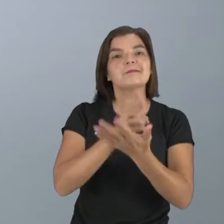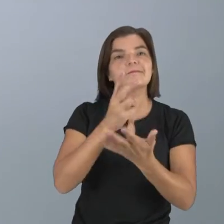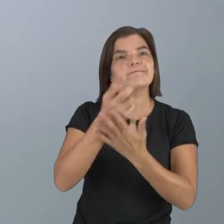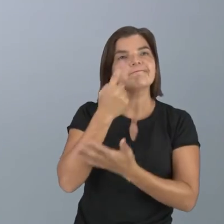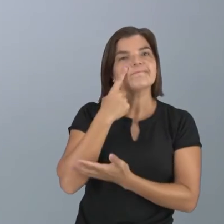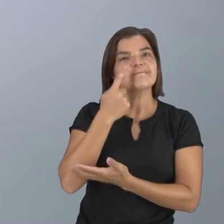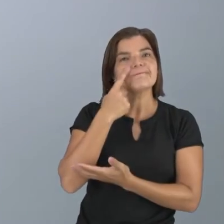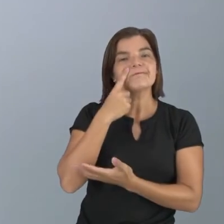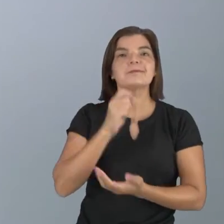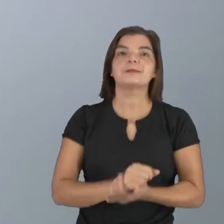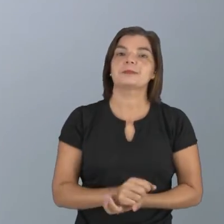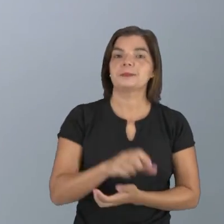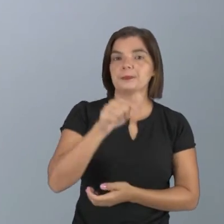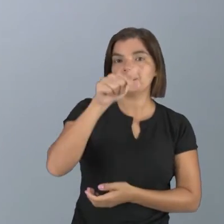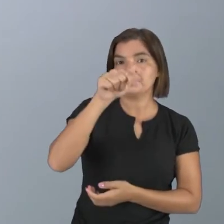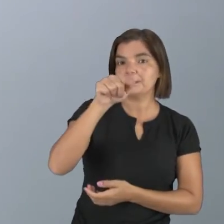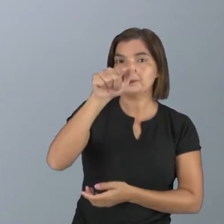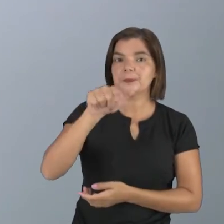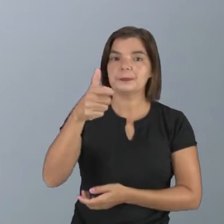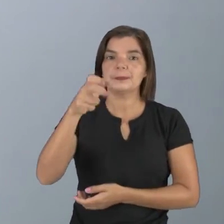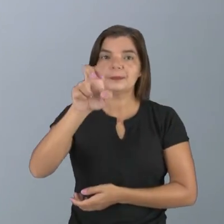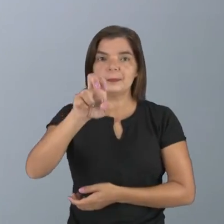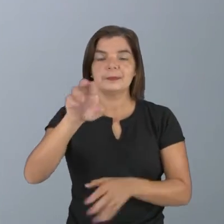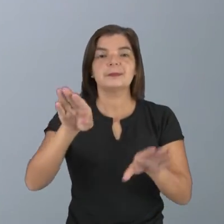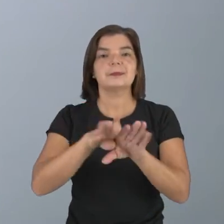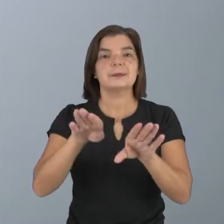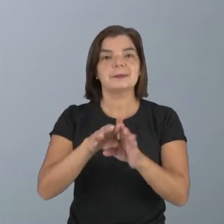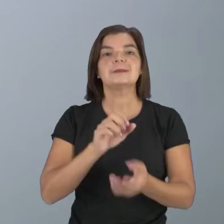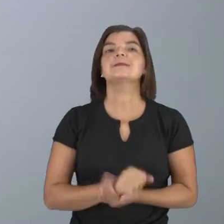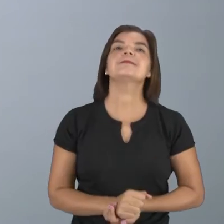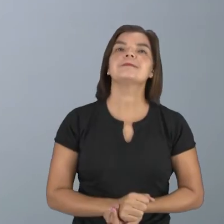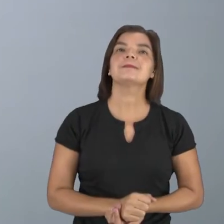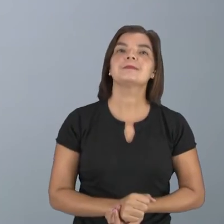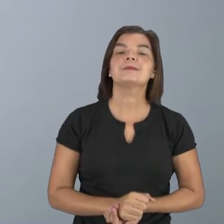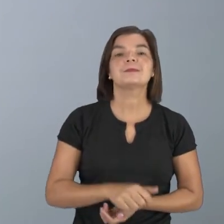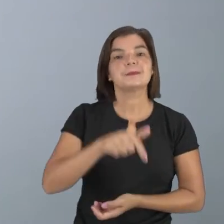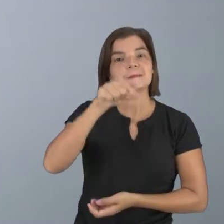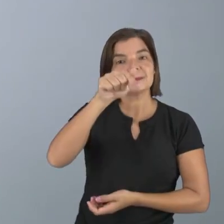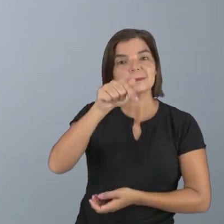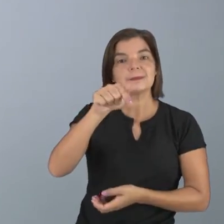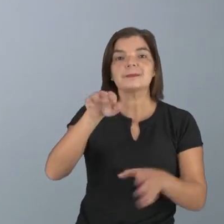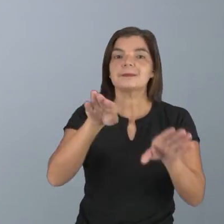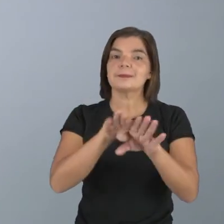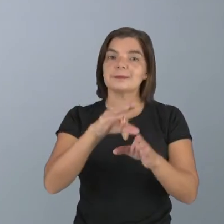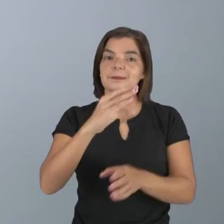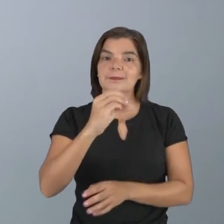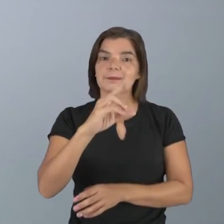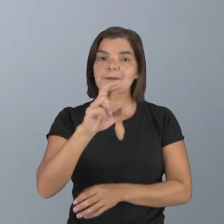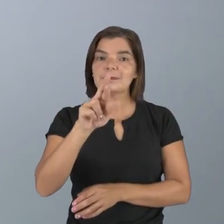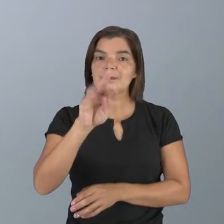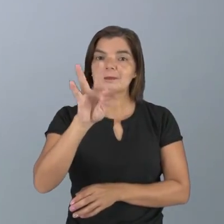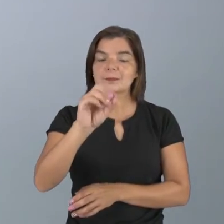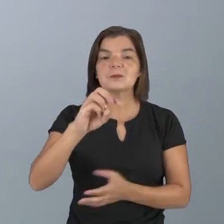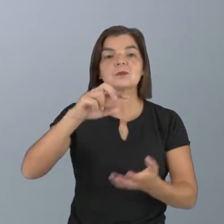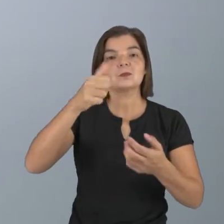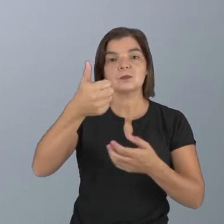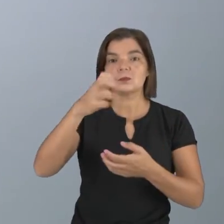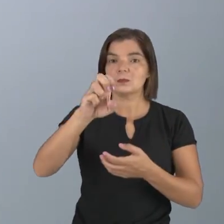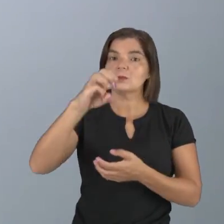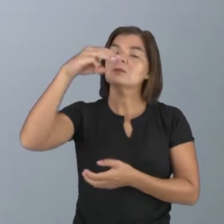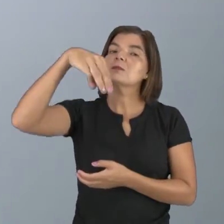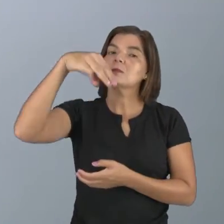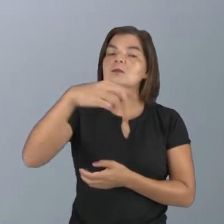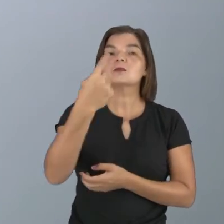vê 7:15, por exemplo, em espanhol, são las 7:15. Por quê? Porque 15 minutos representa